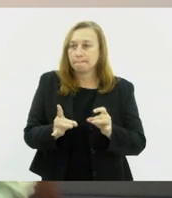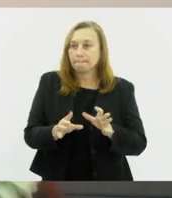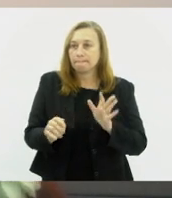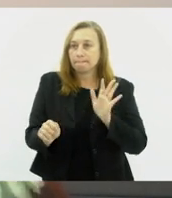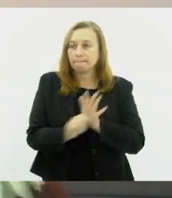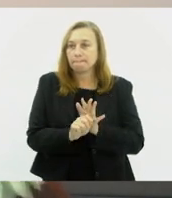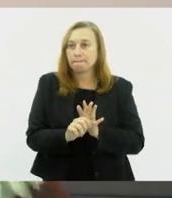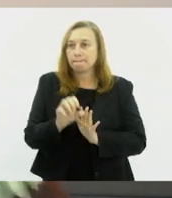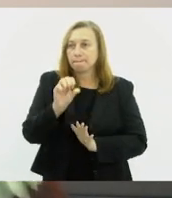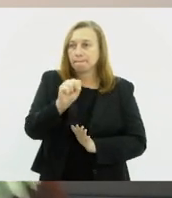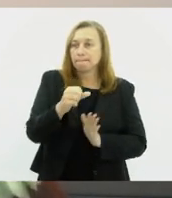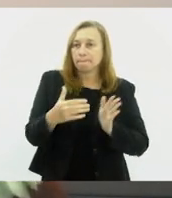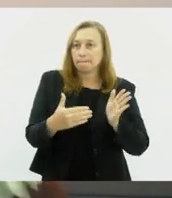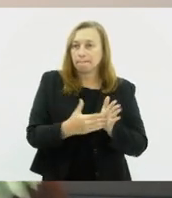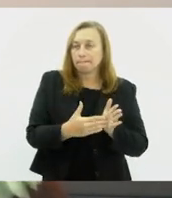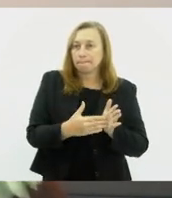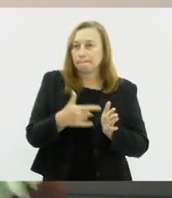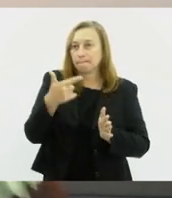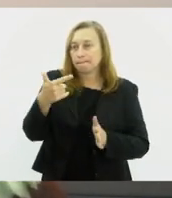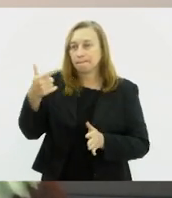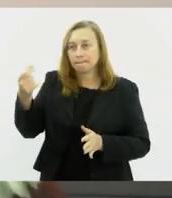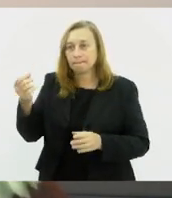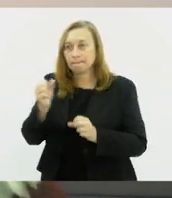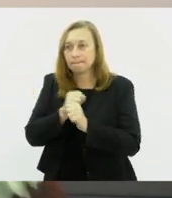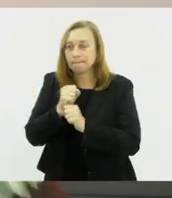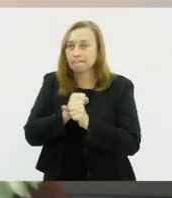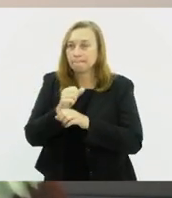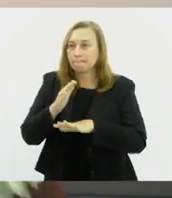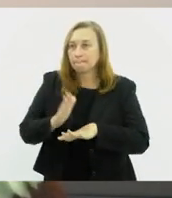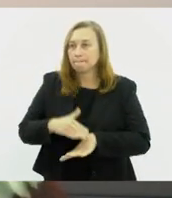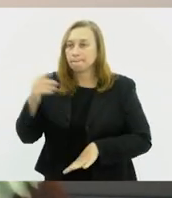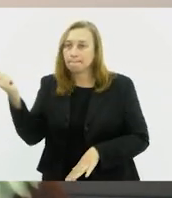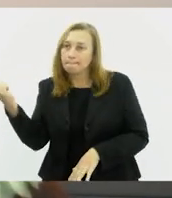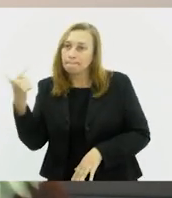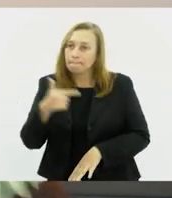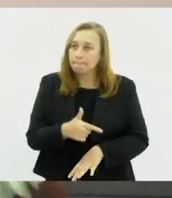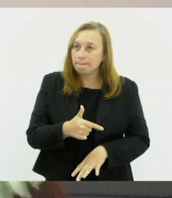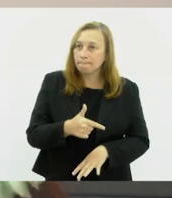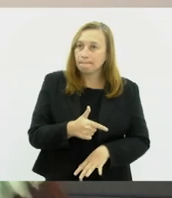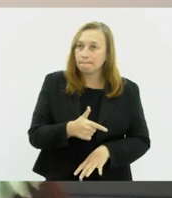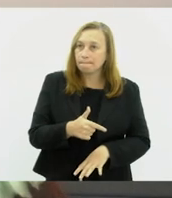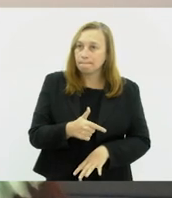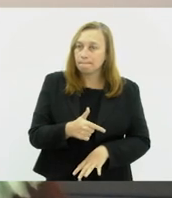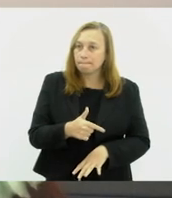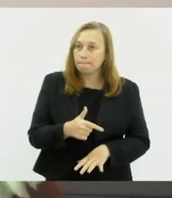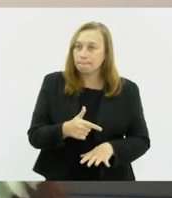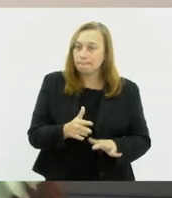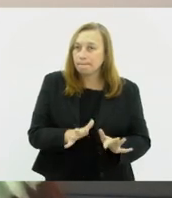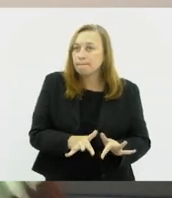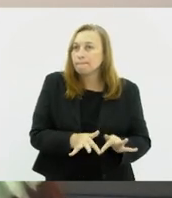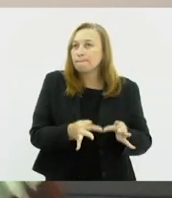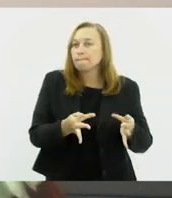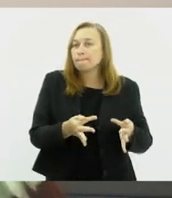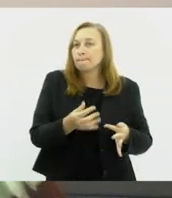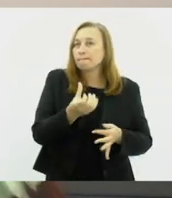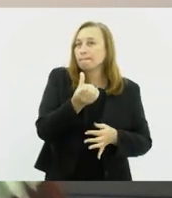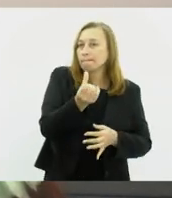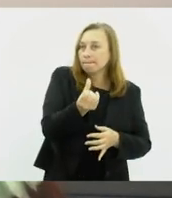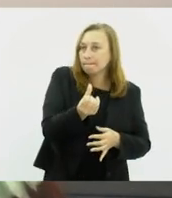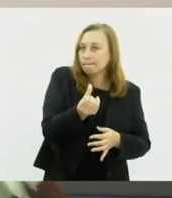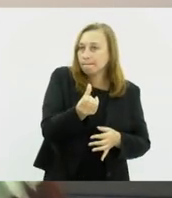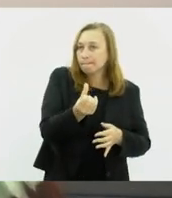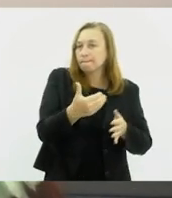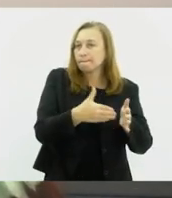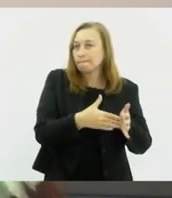anos de reclusão maior que a pena do homicídio simples que é de 6